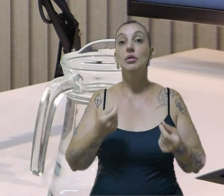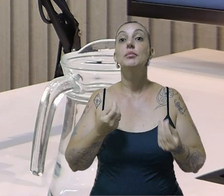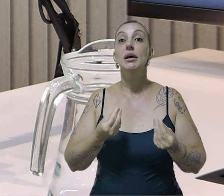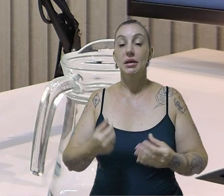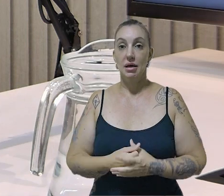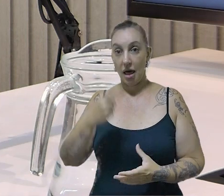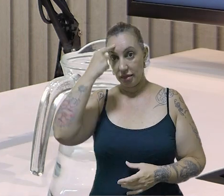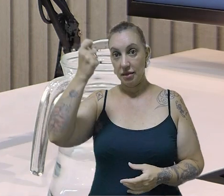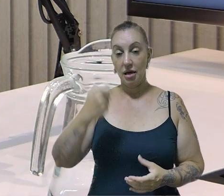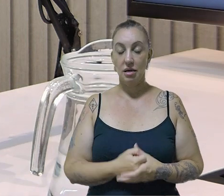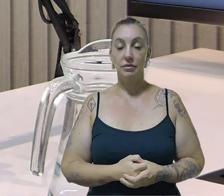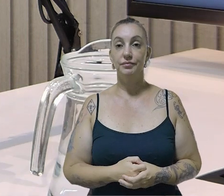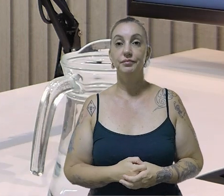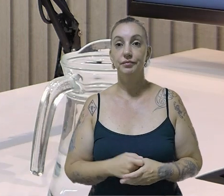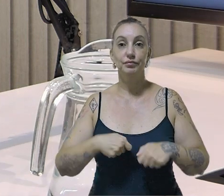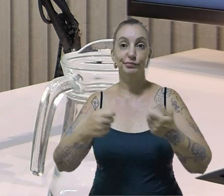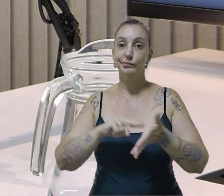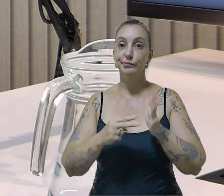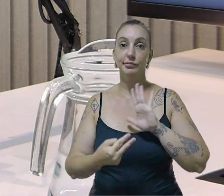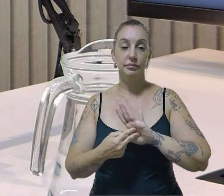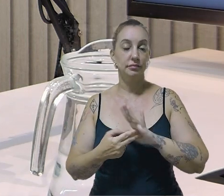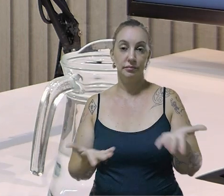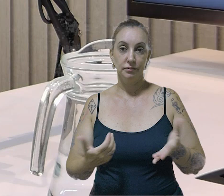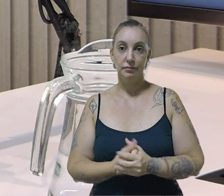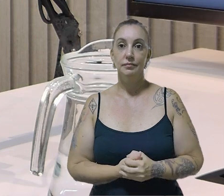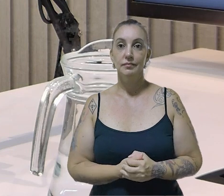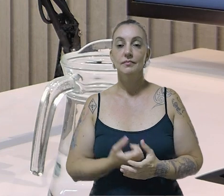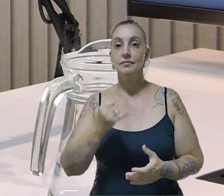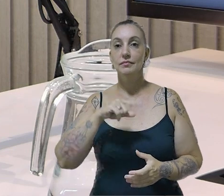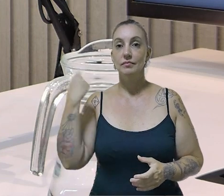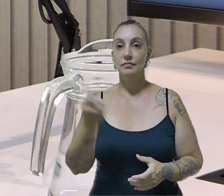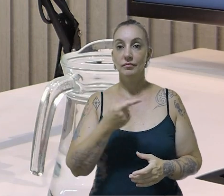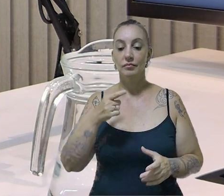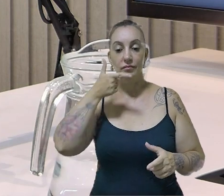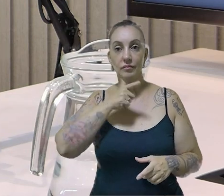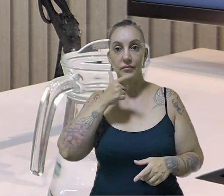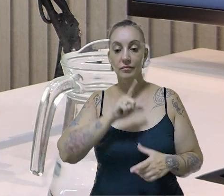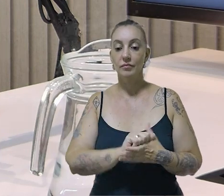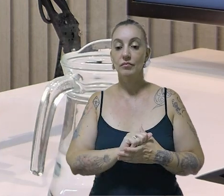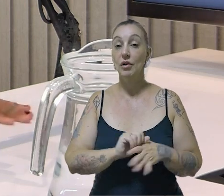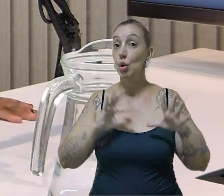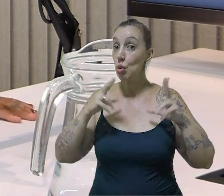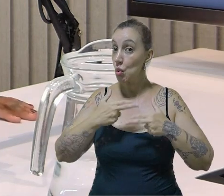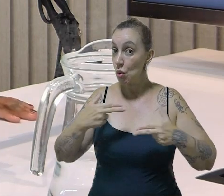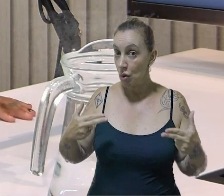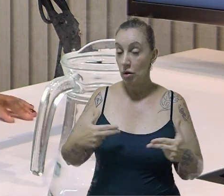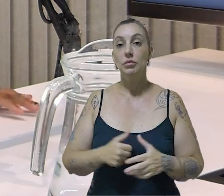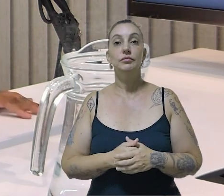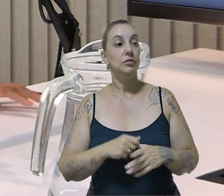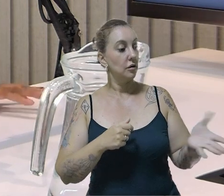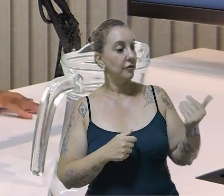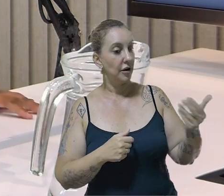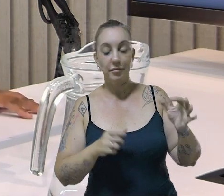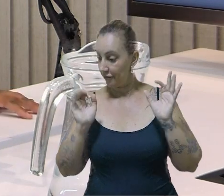tive uma grande ideia gastei sabe tipo não faz sentido então se todo mundo tiver ganhando ali ou tá todo mundo tipo gente